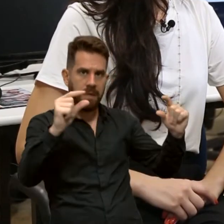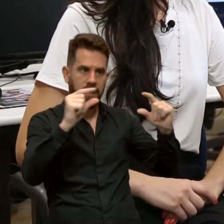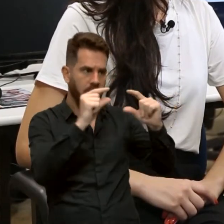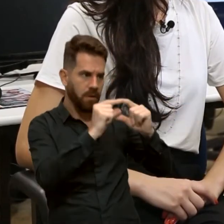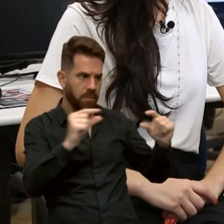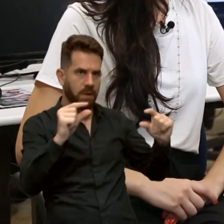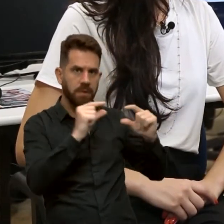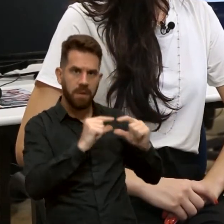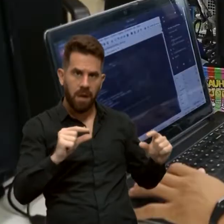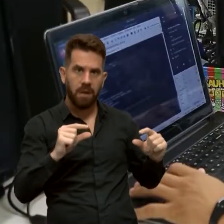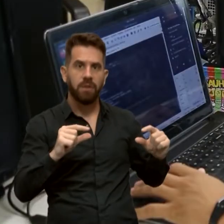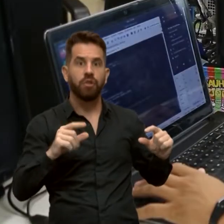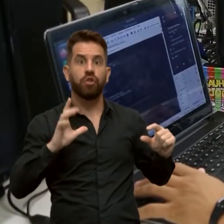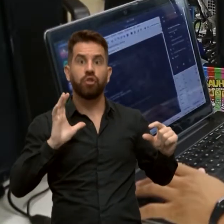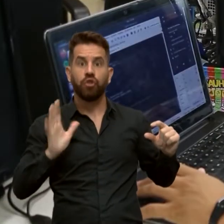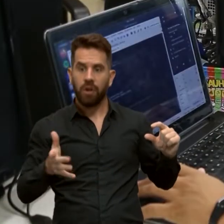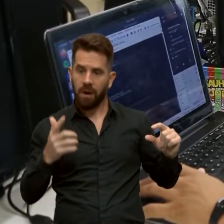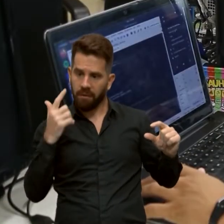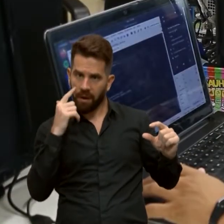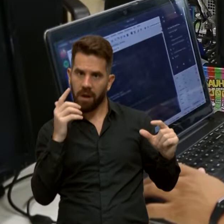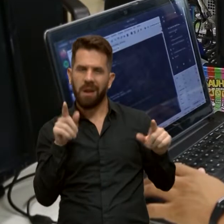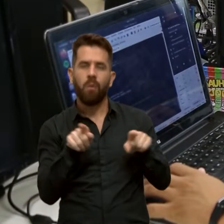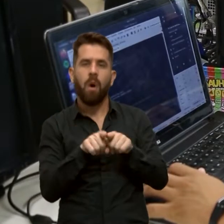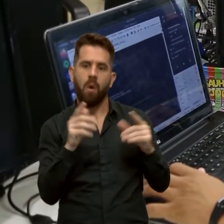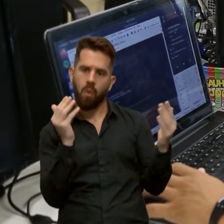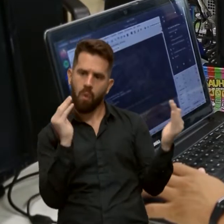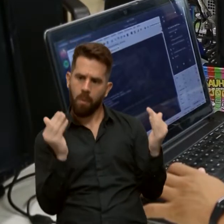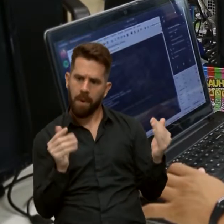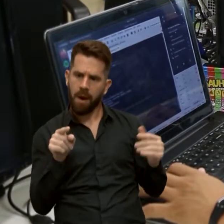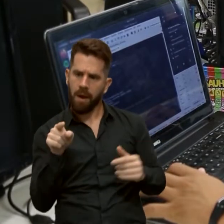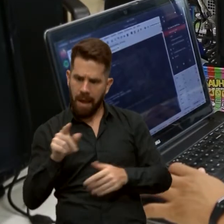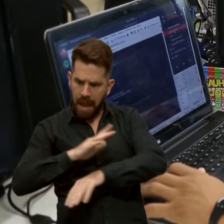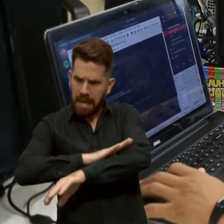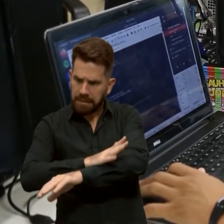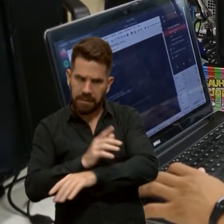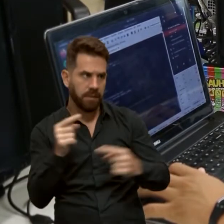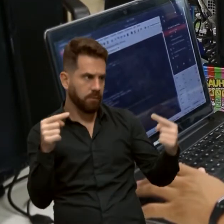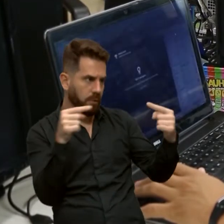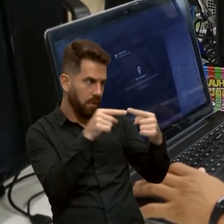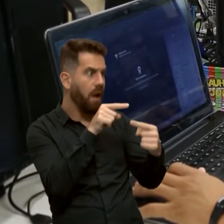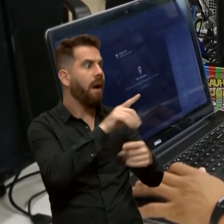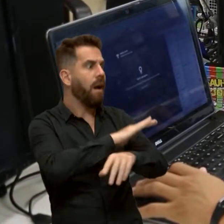lhes foram passadas, né? Os dados, as características de cada mensagem e de acordo com a sua